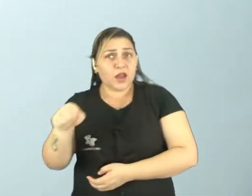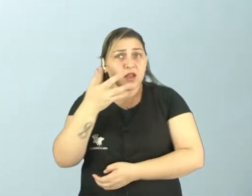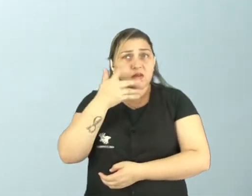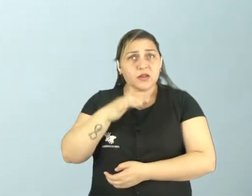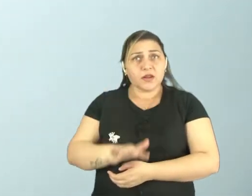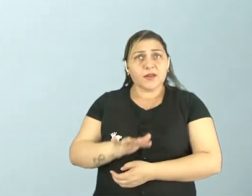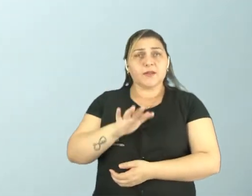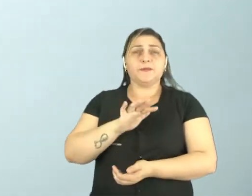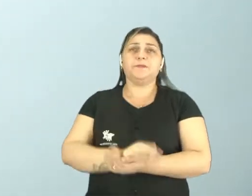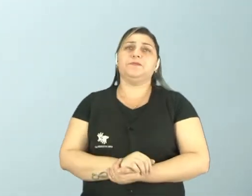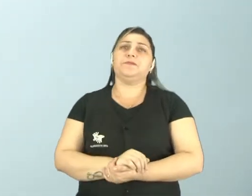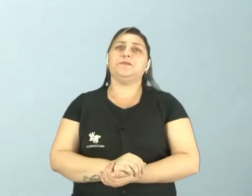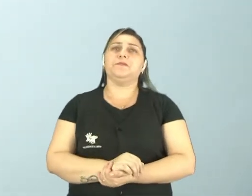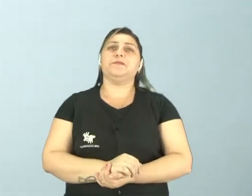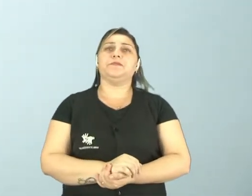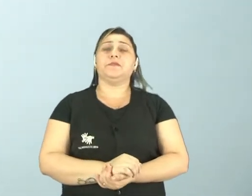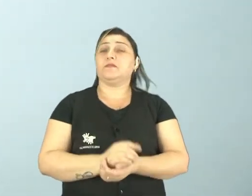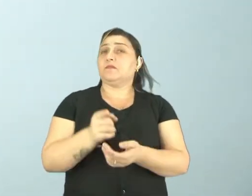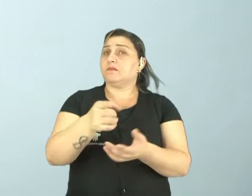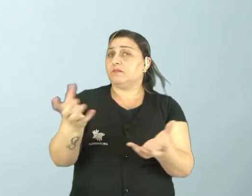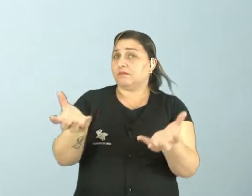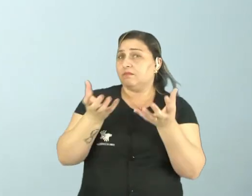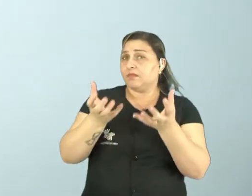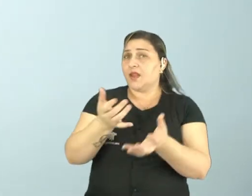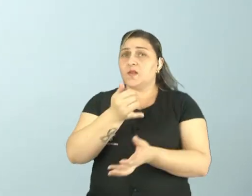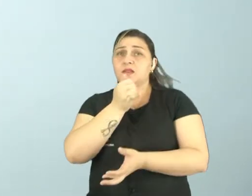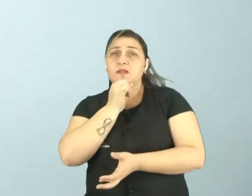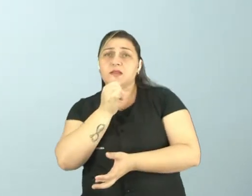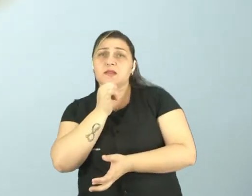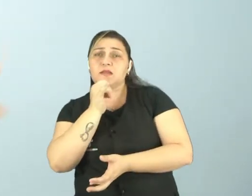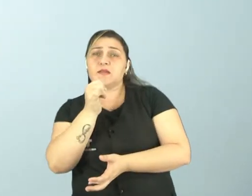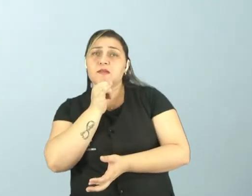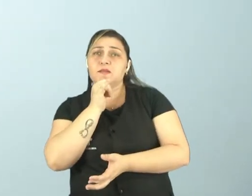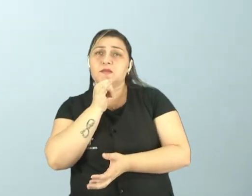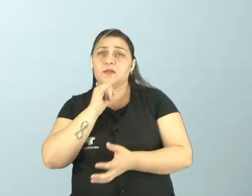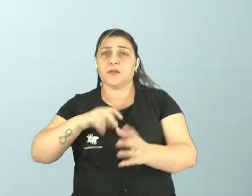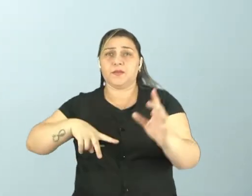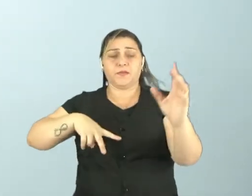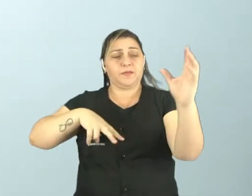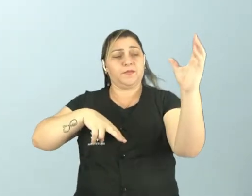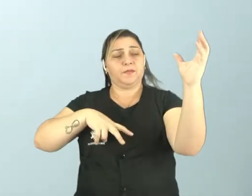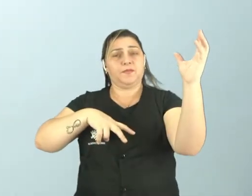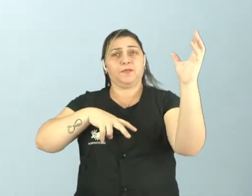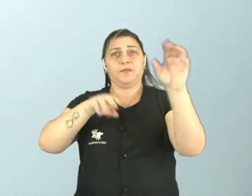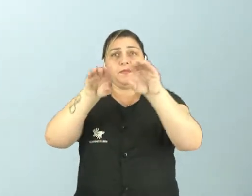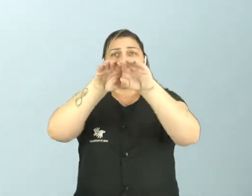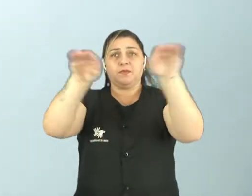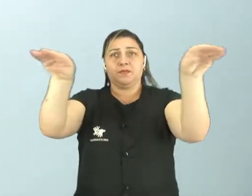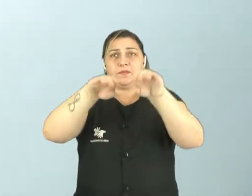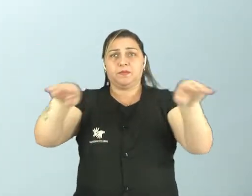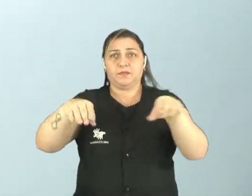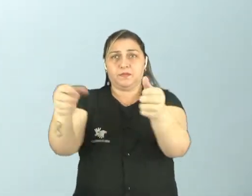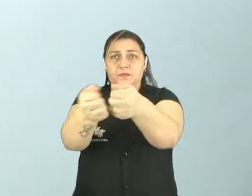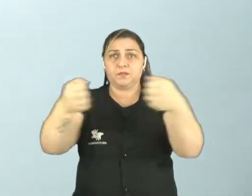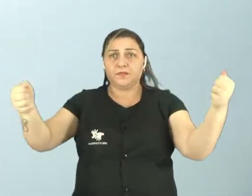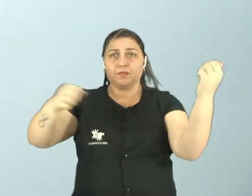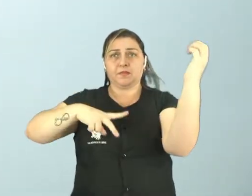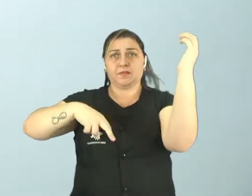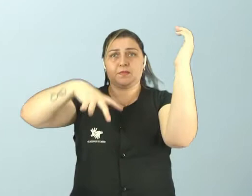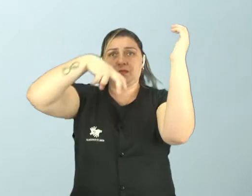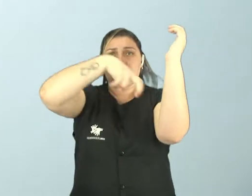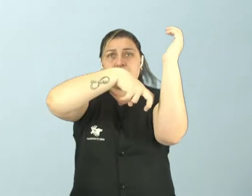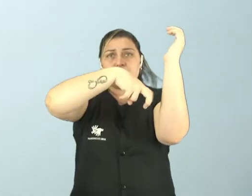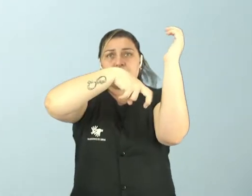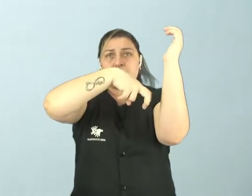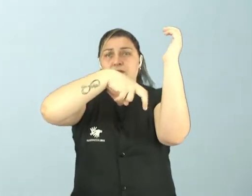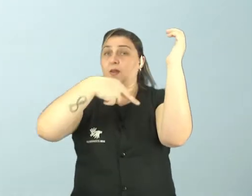lá. Quando vocês querem, vou dar um exemplo, vocês querem subir no armário. Claro que isso é algo que a gente não deve deixar as crianças